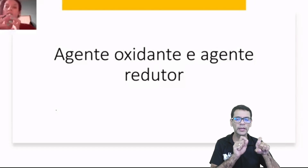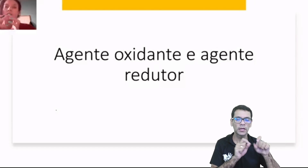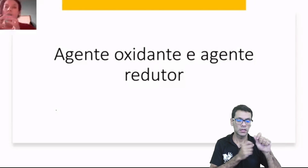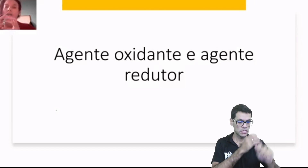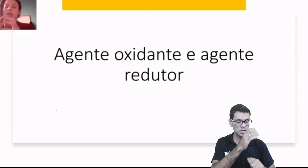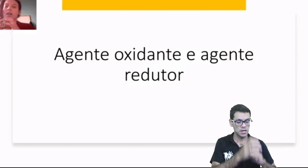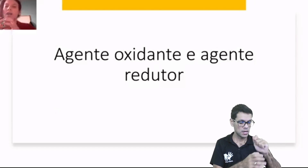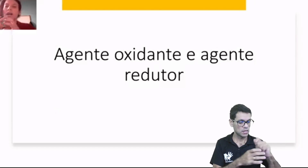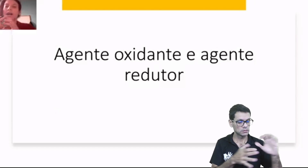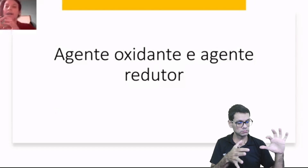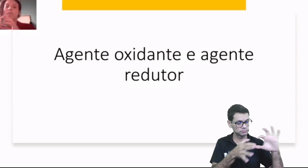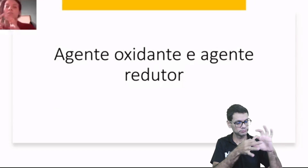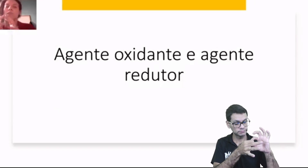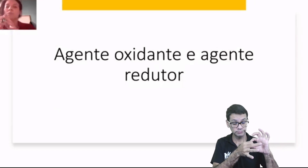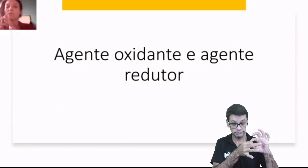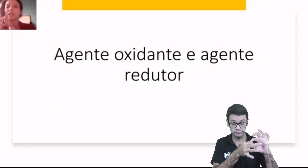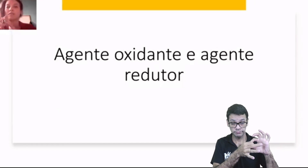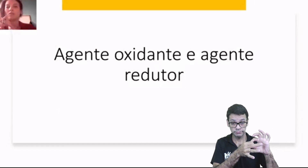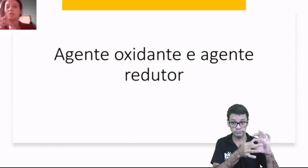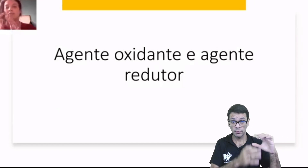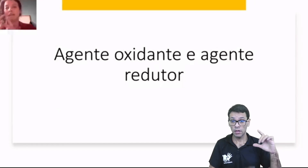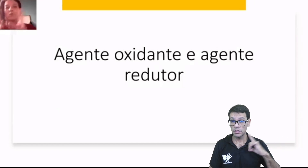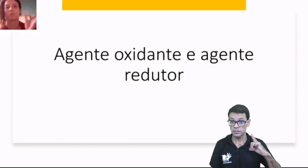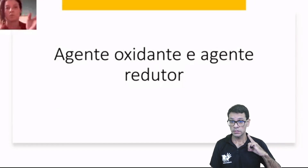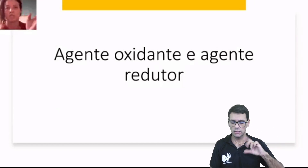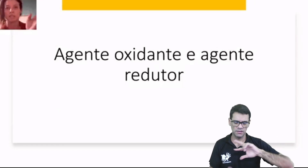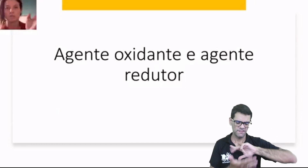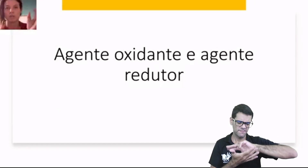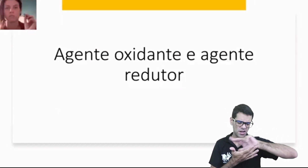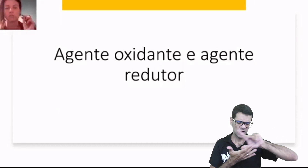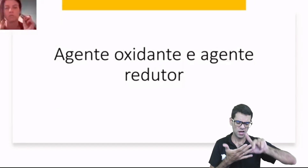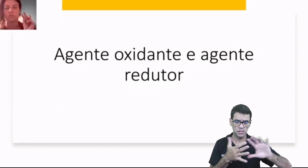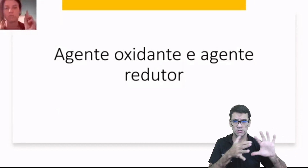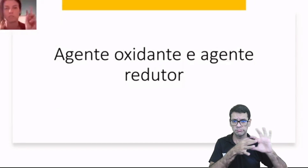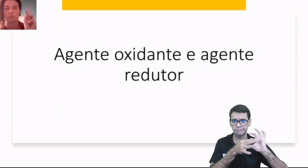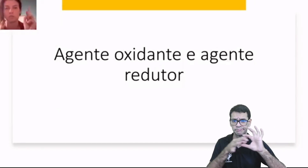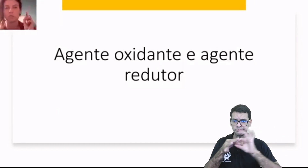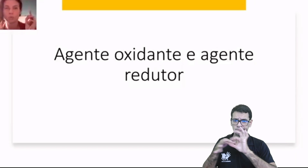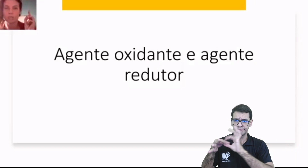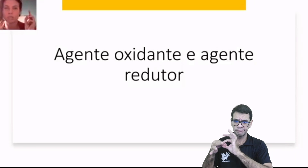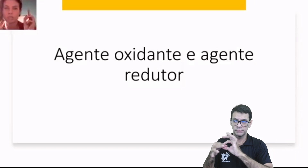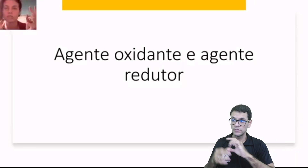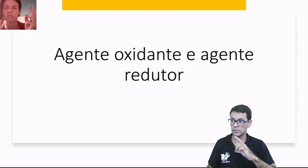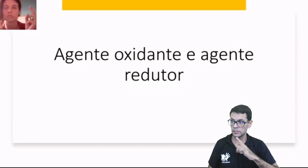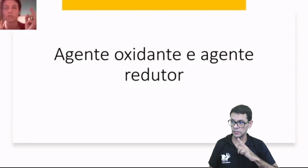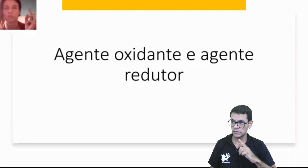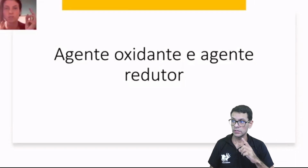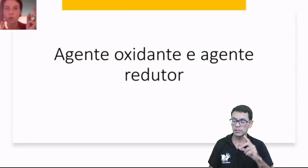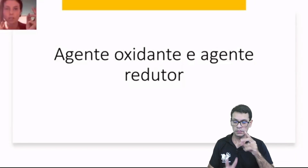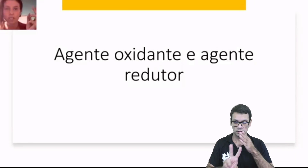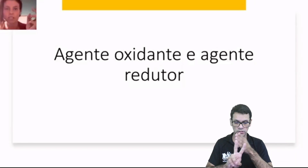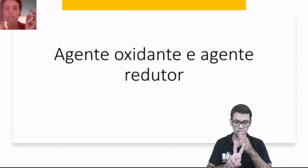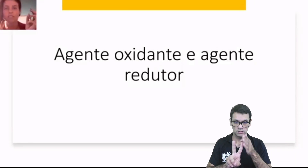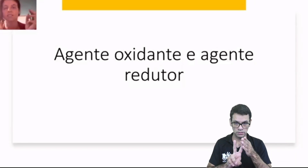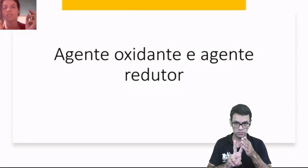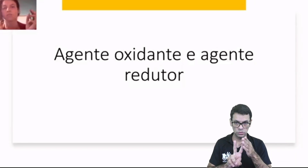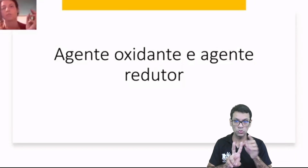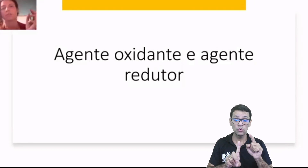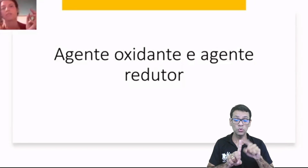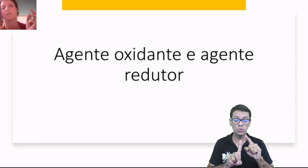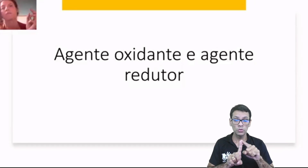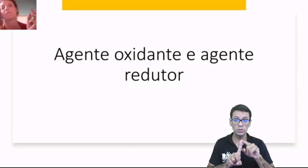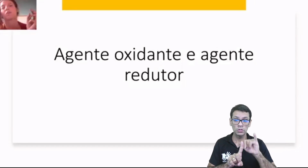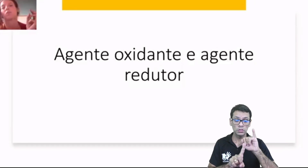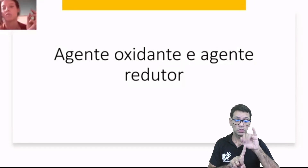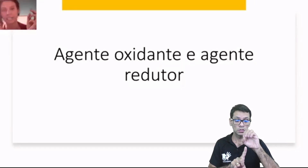ligam, nós podemos ter vários tipos de ligações, mas a gente enfatizou duas, que são as ligações iônicas e as